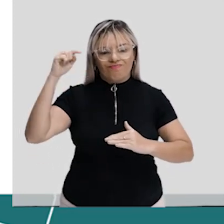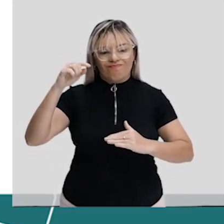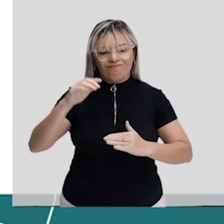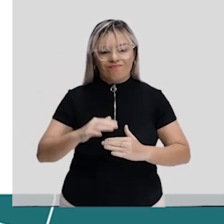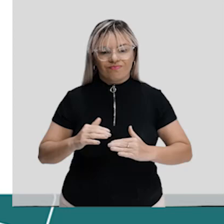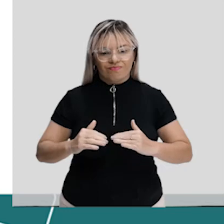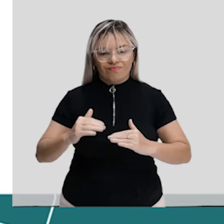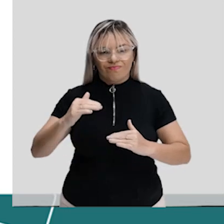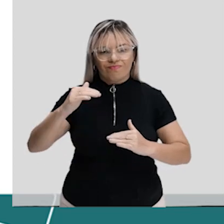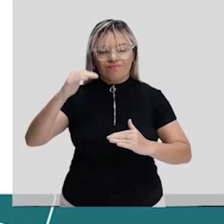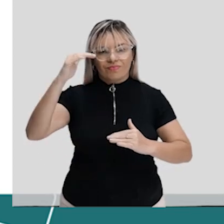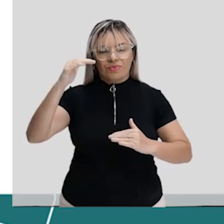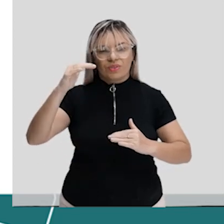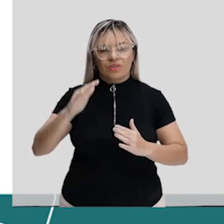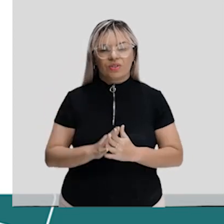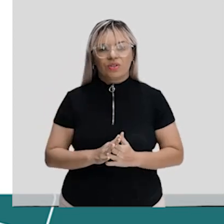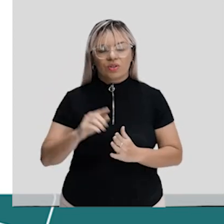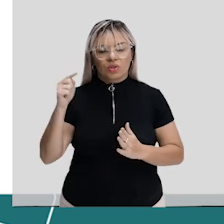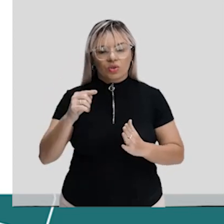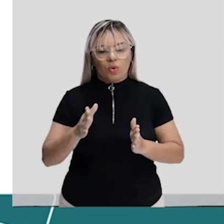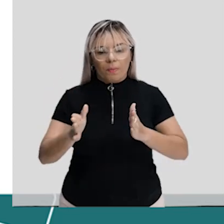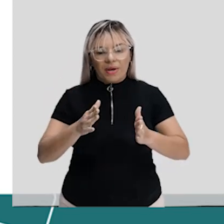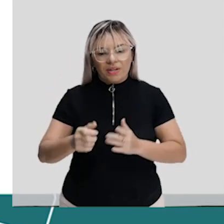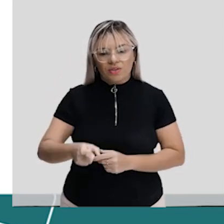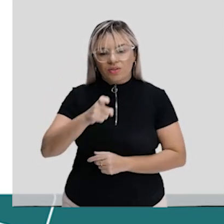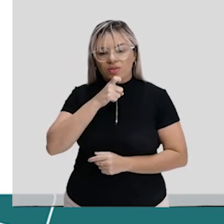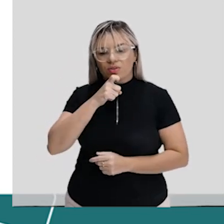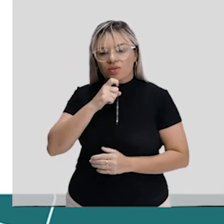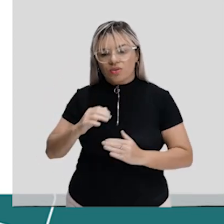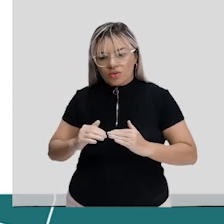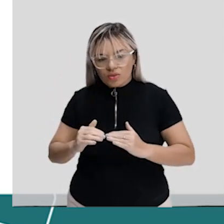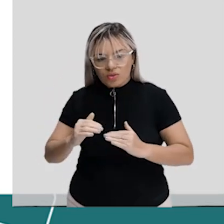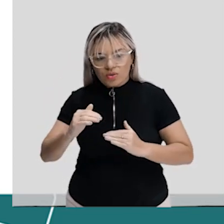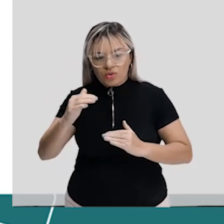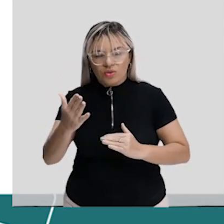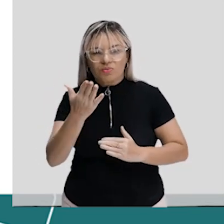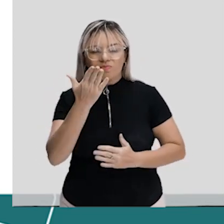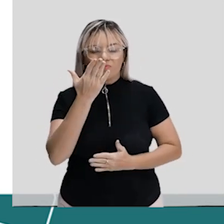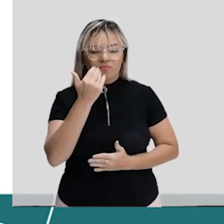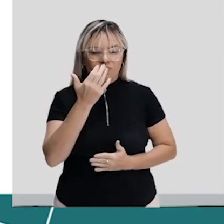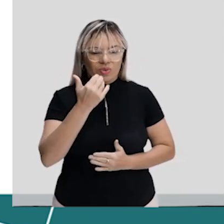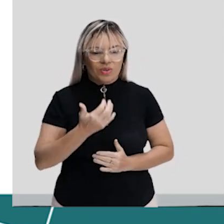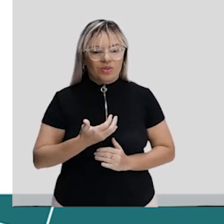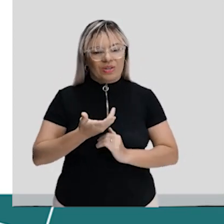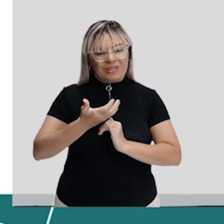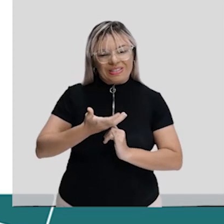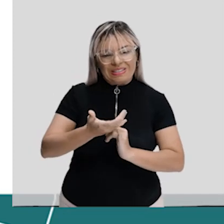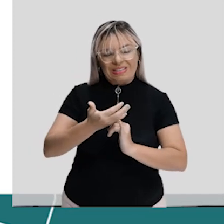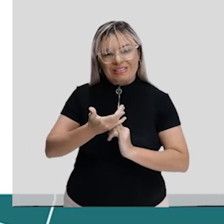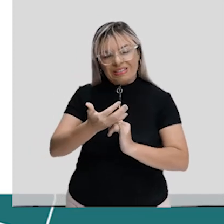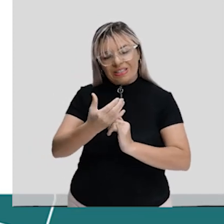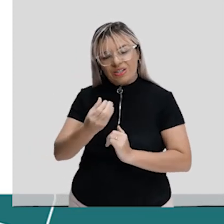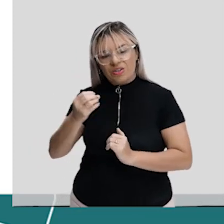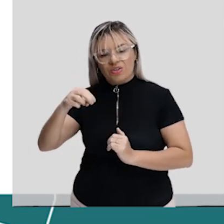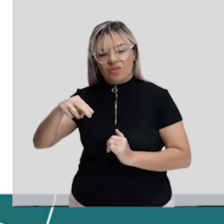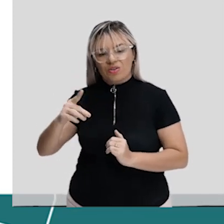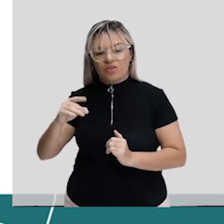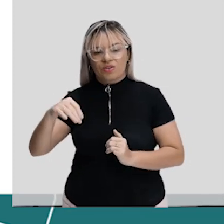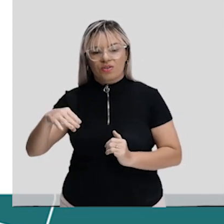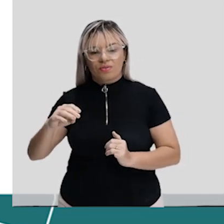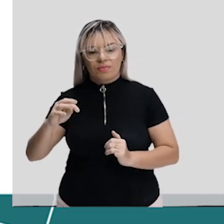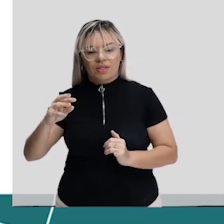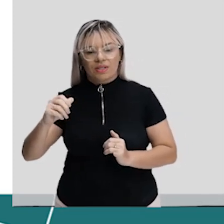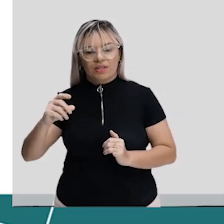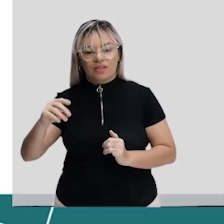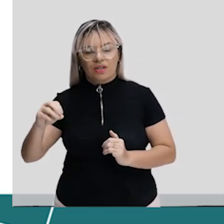índices no inverno, quando cresce o consumo de alimentos calóricos e condimentados. Mas o sal não é um vilão,